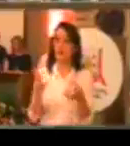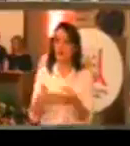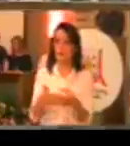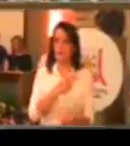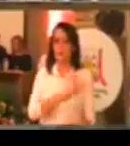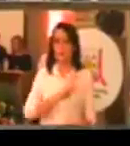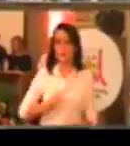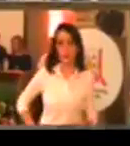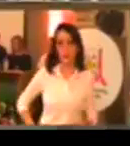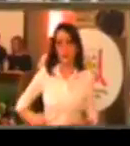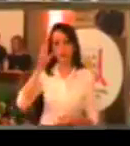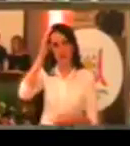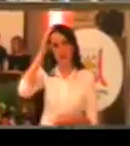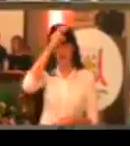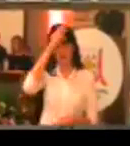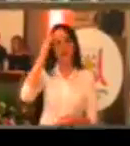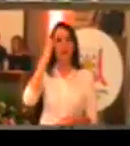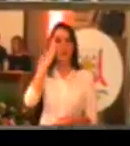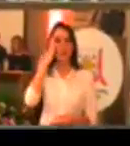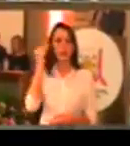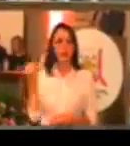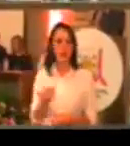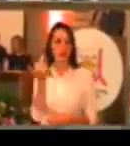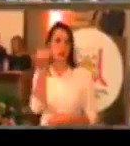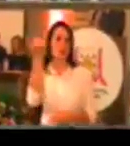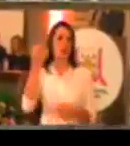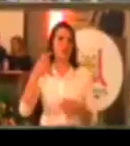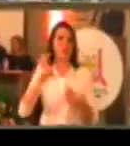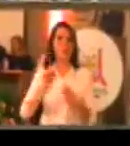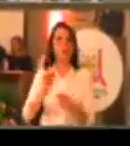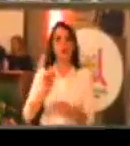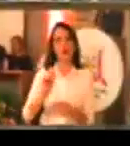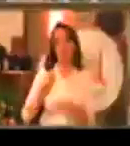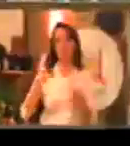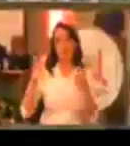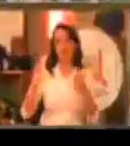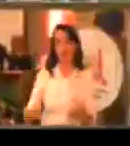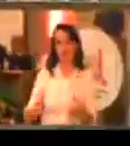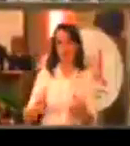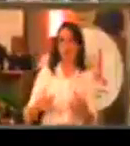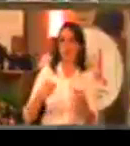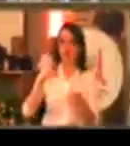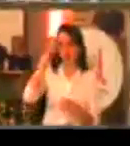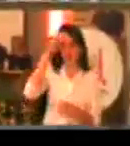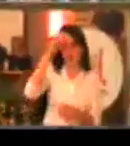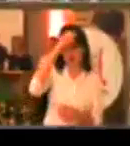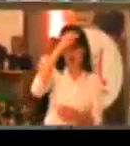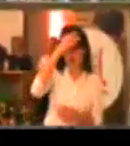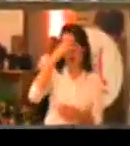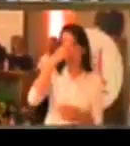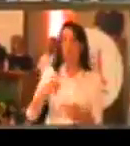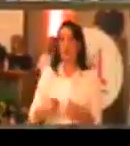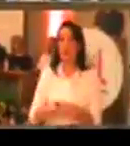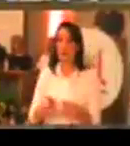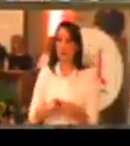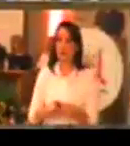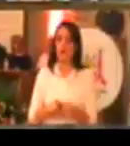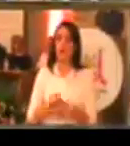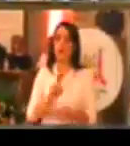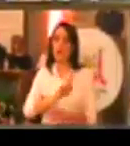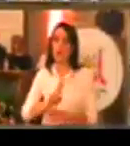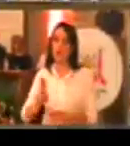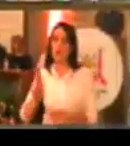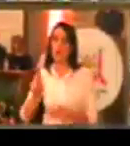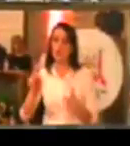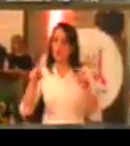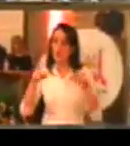legisla, o faz com a consciência do seu papel de Câmara de Polo Regional. E como diz o